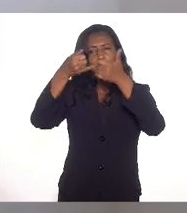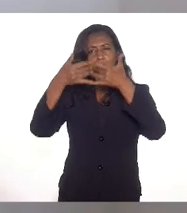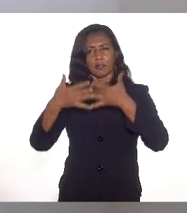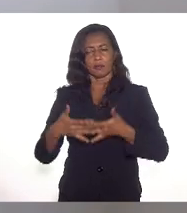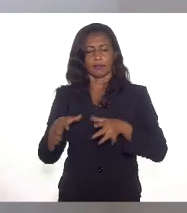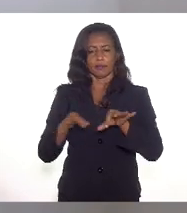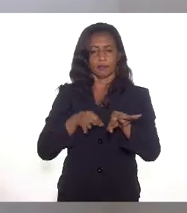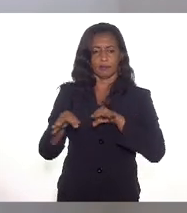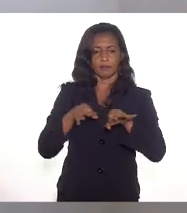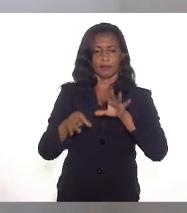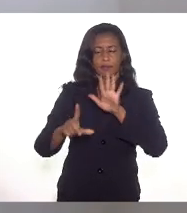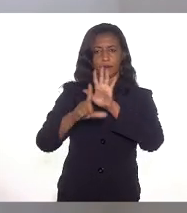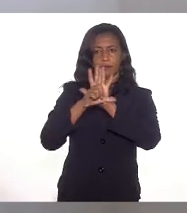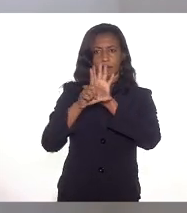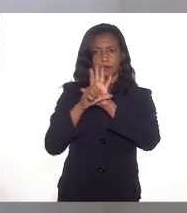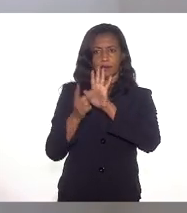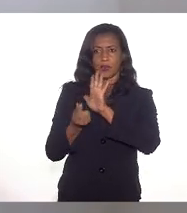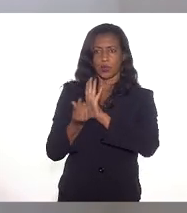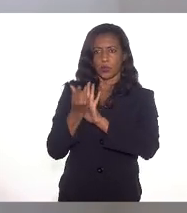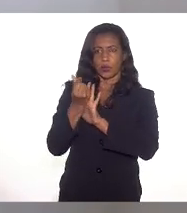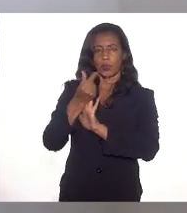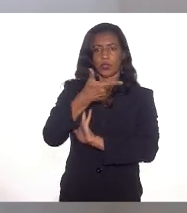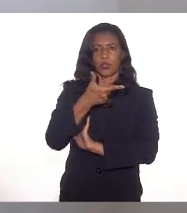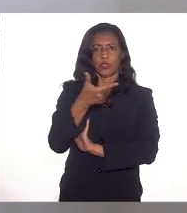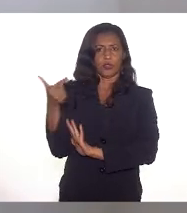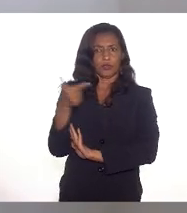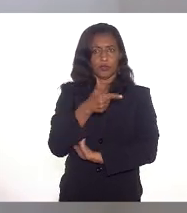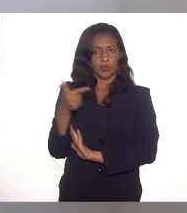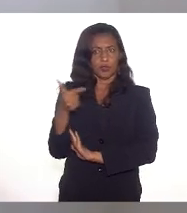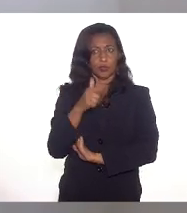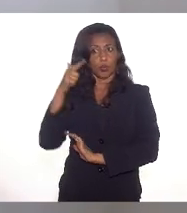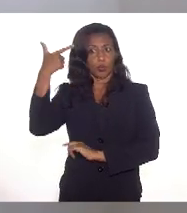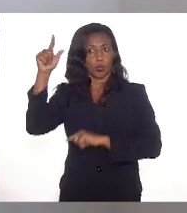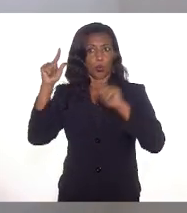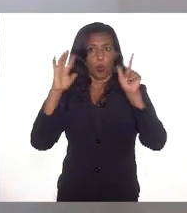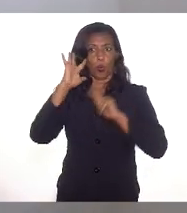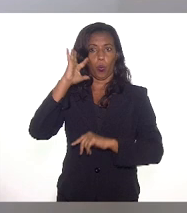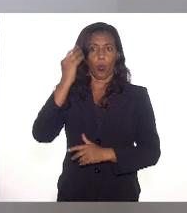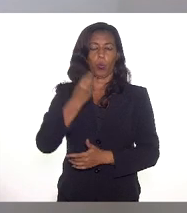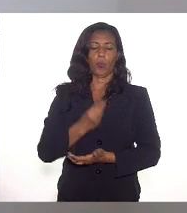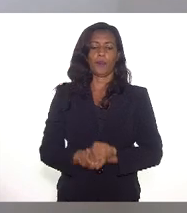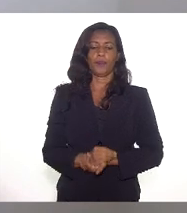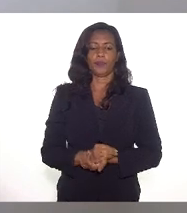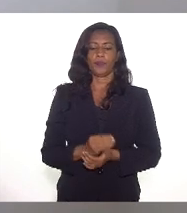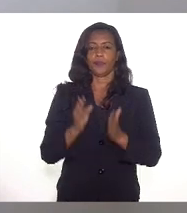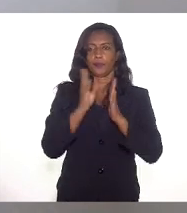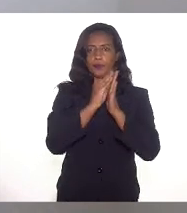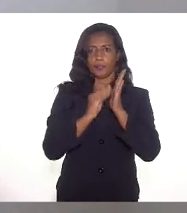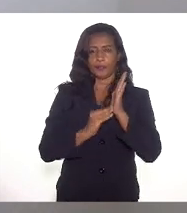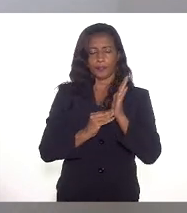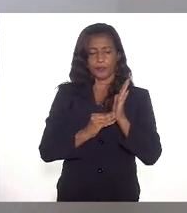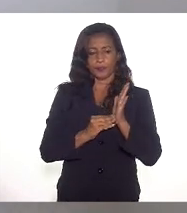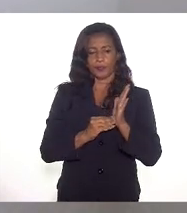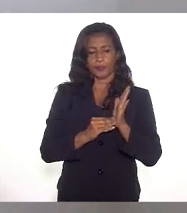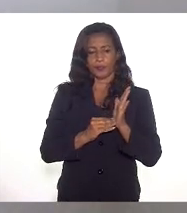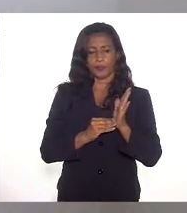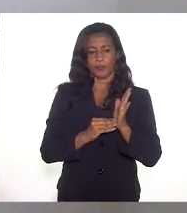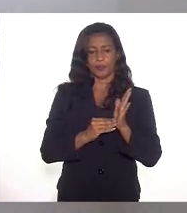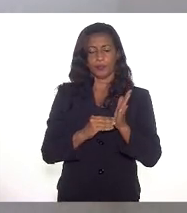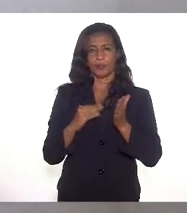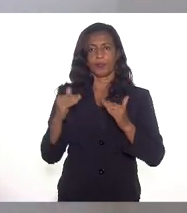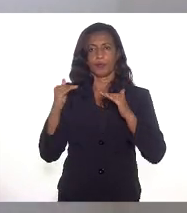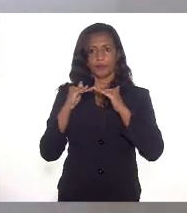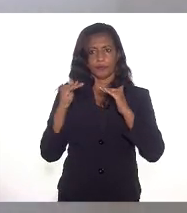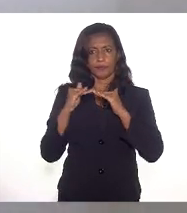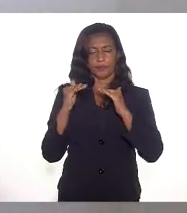a elaboração da Lei Orçamentária Anual de 2022, da outras providências. Parecer da Comissão de Orçamento,